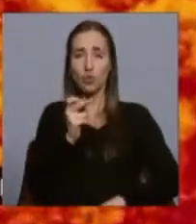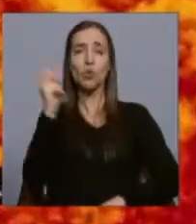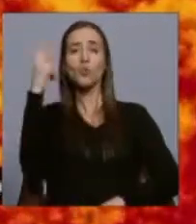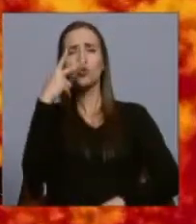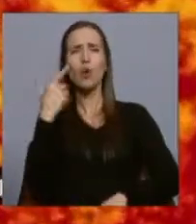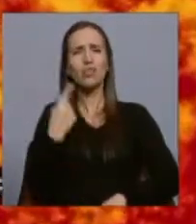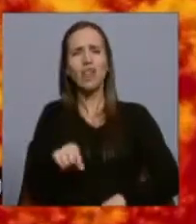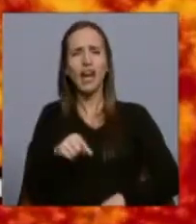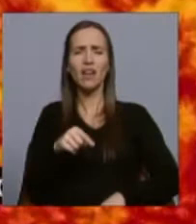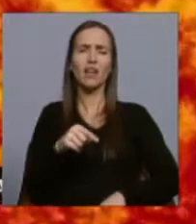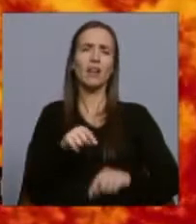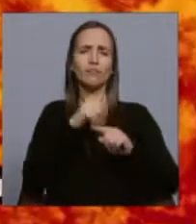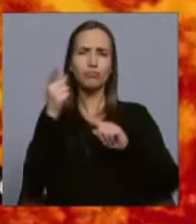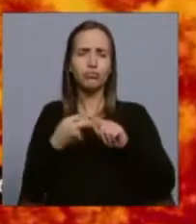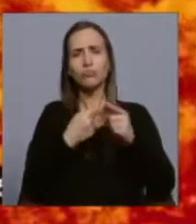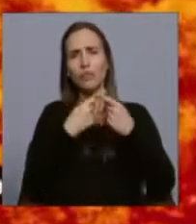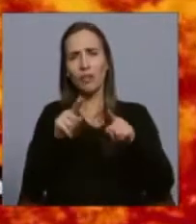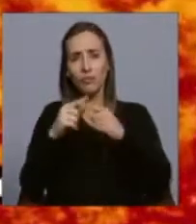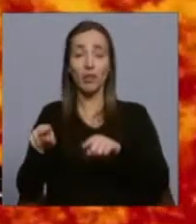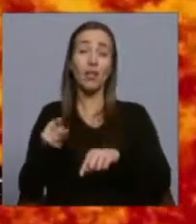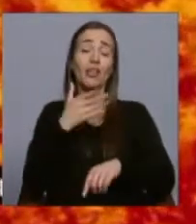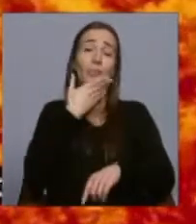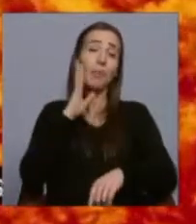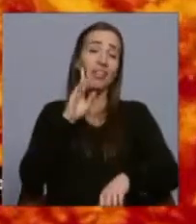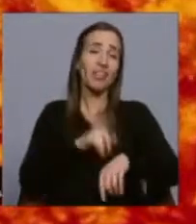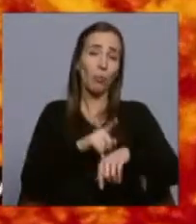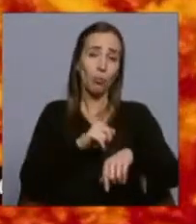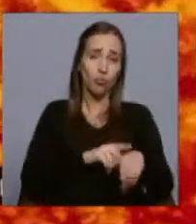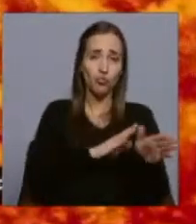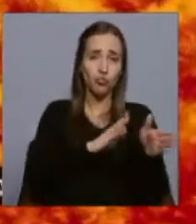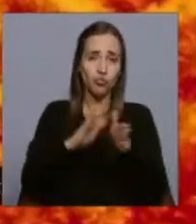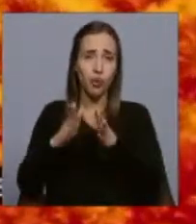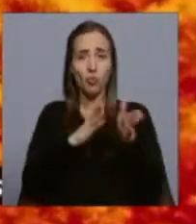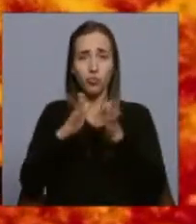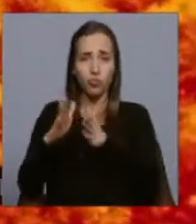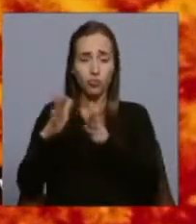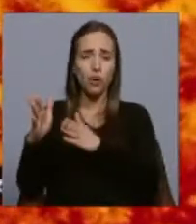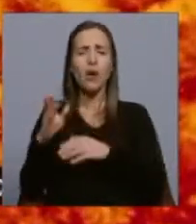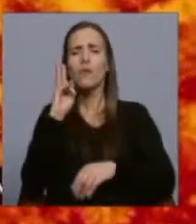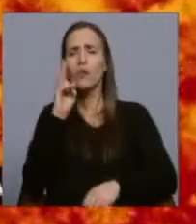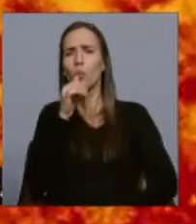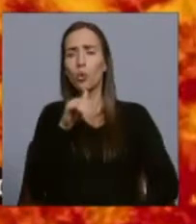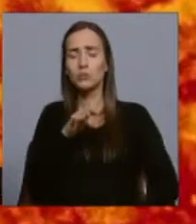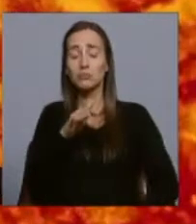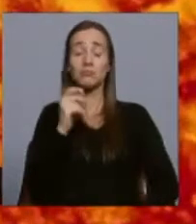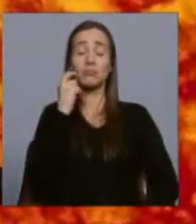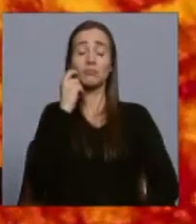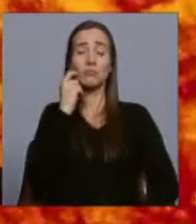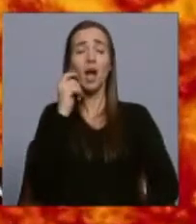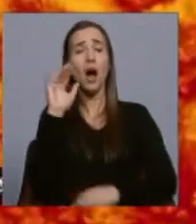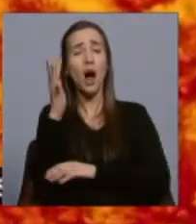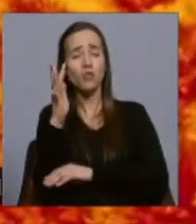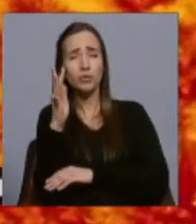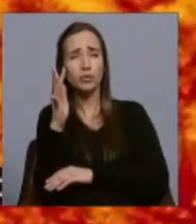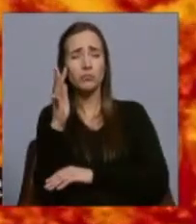muito mais espaçados no tempo. E, Daniel, onde é que podemos ver, então, esse ciclo? Quem diria? Na intimidade das árvores. Hoje é tudo muito